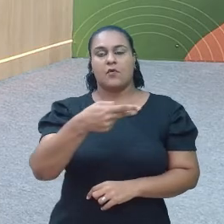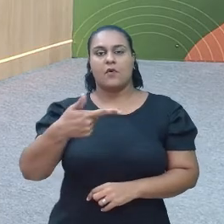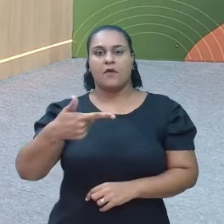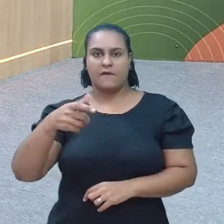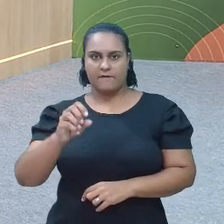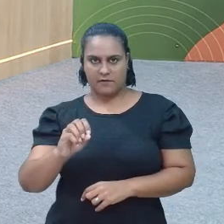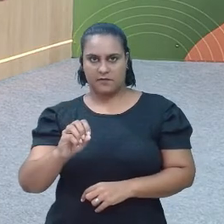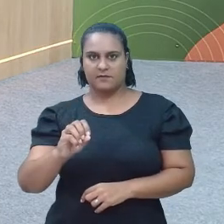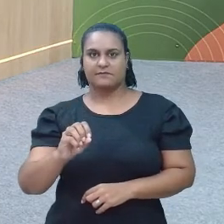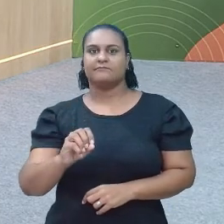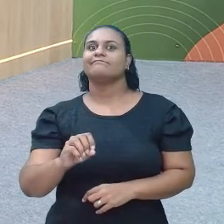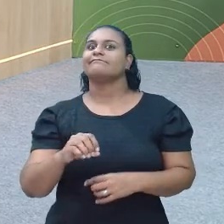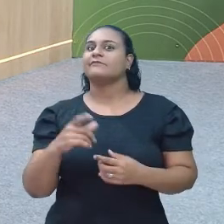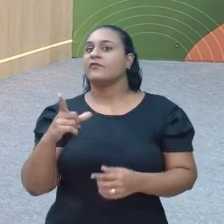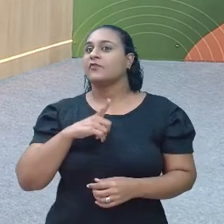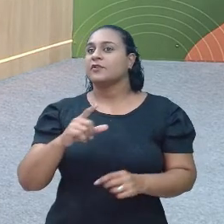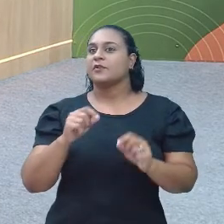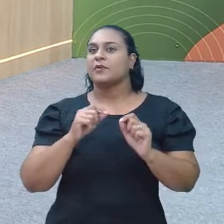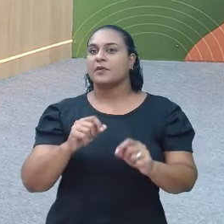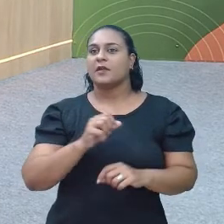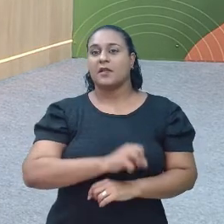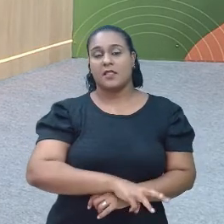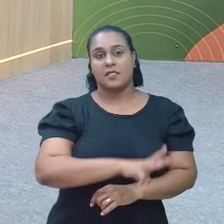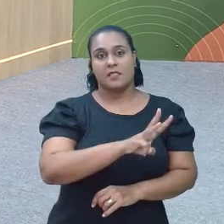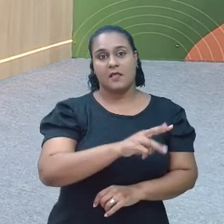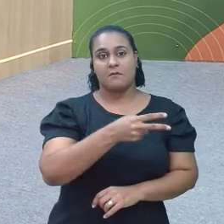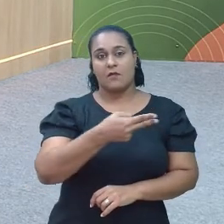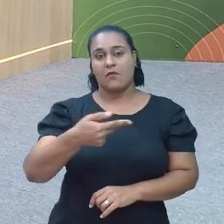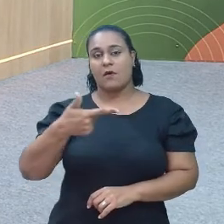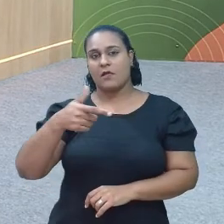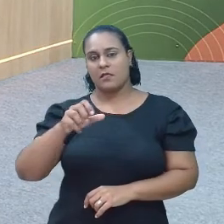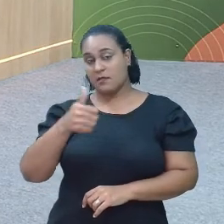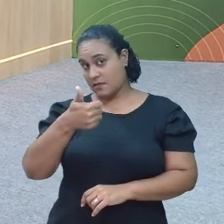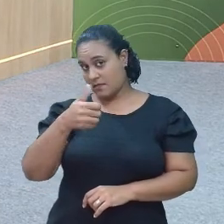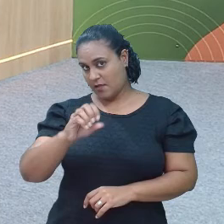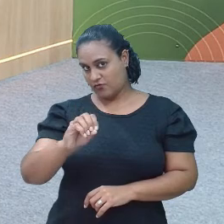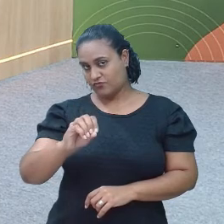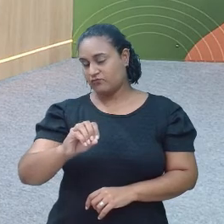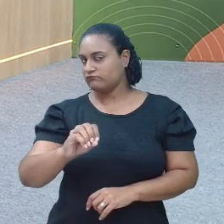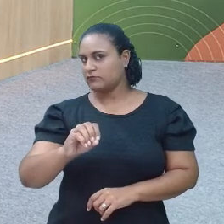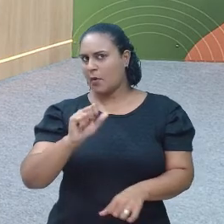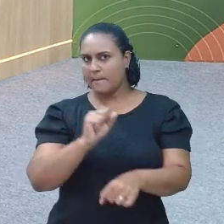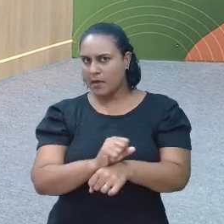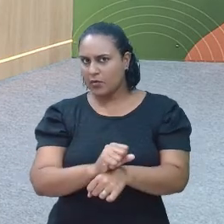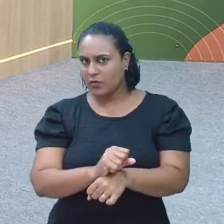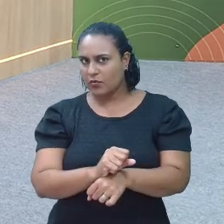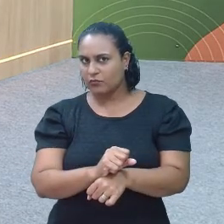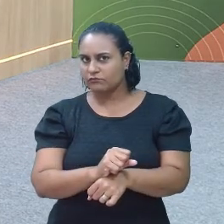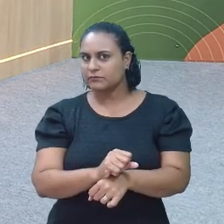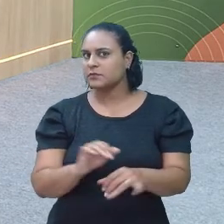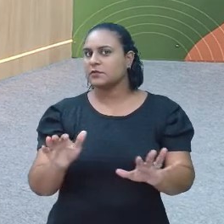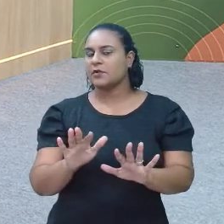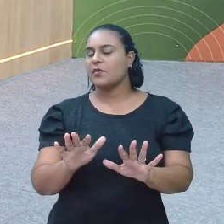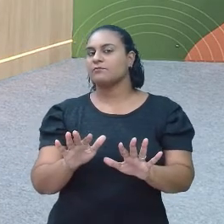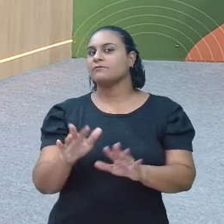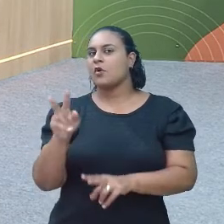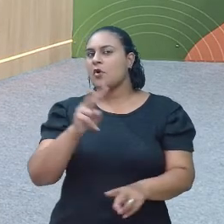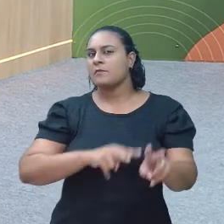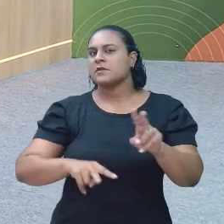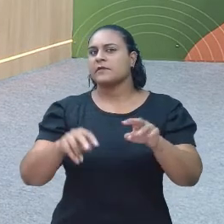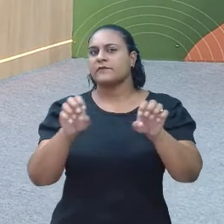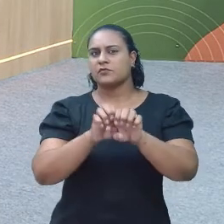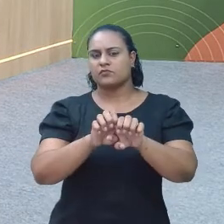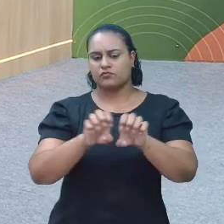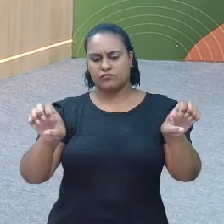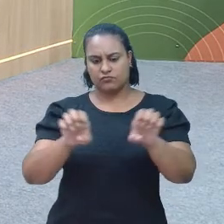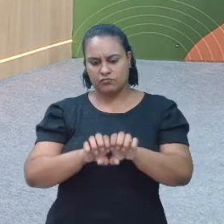20, consequentemente eu vou ter o w igual a 10. Só que eu não parei por aí, né? Ou seja, você observa que no sistema eu